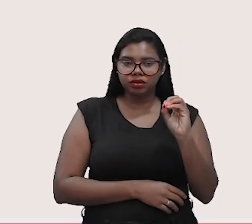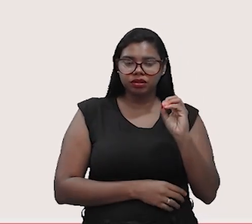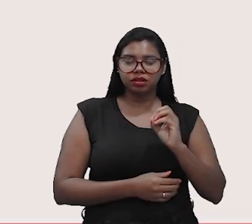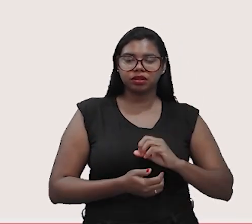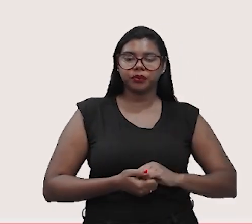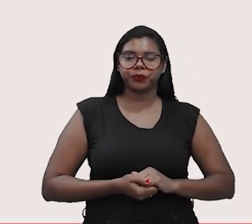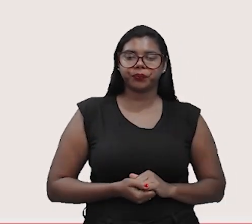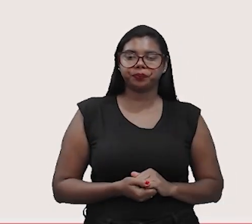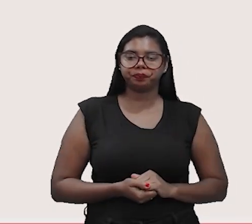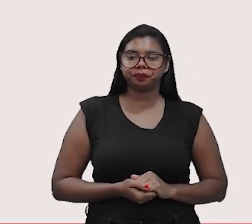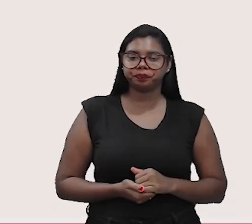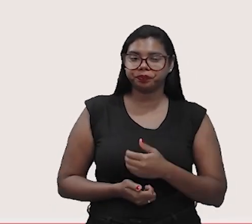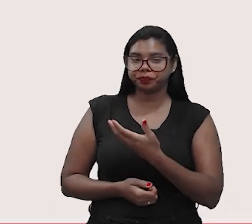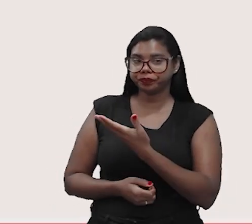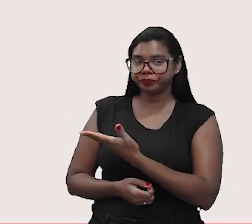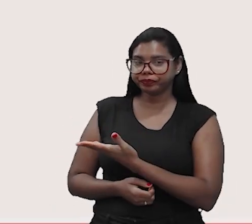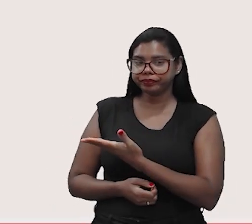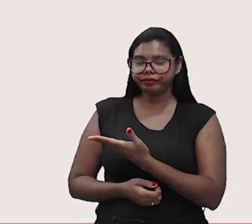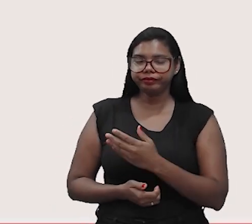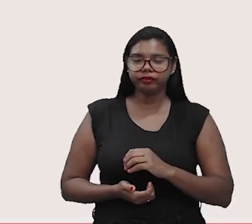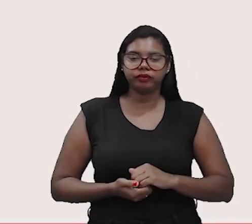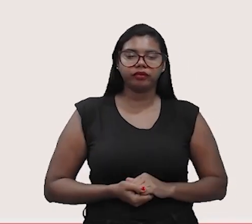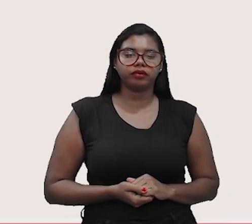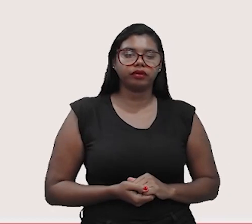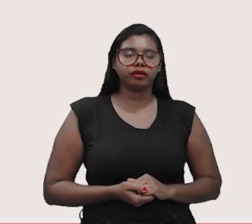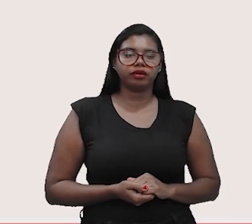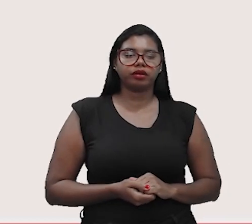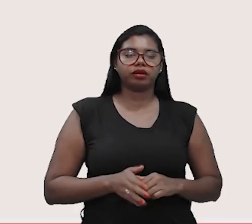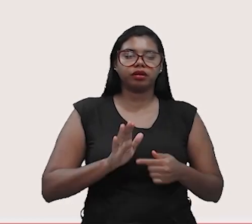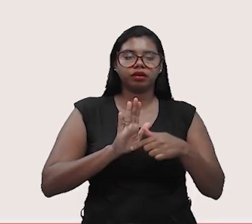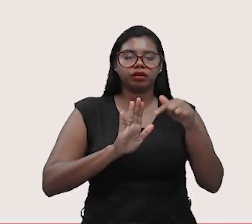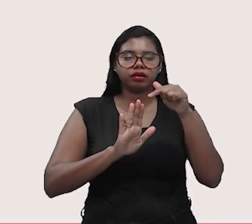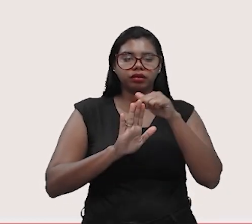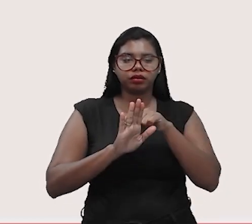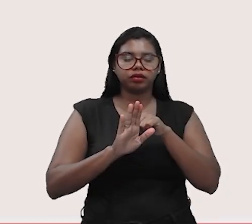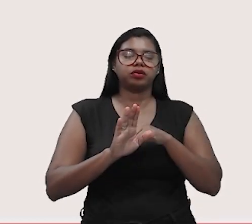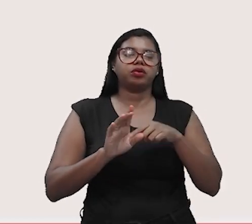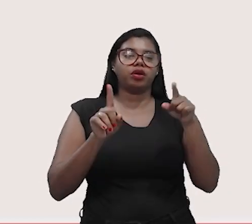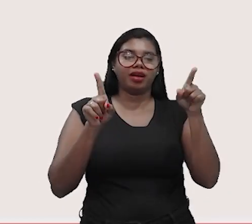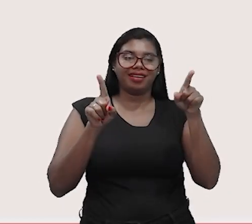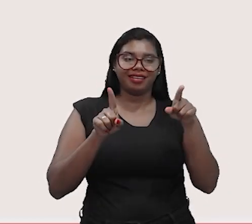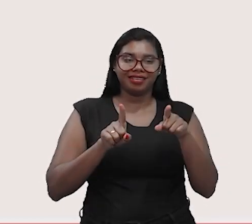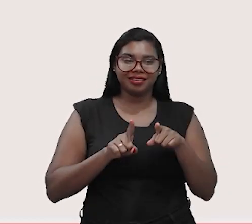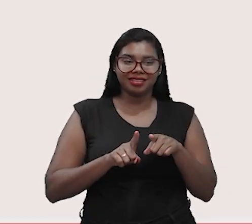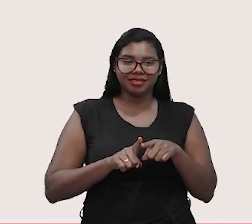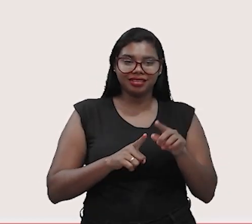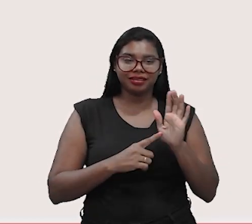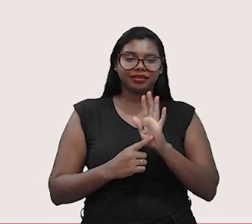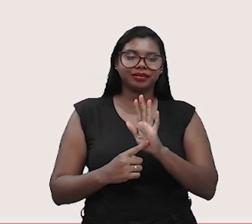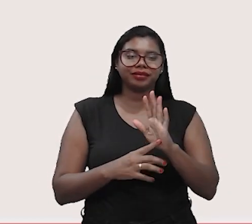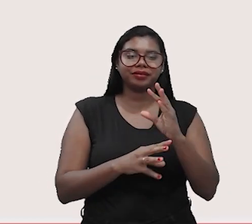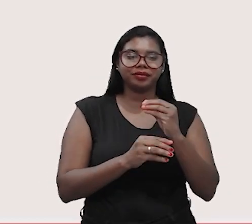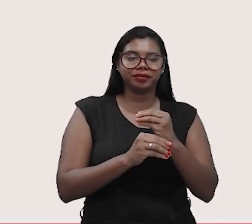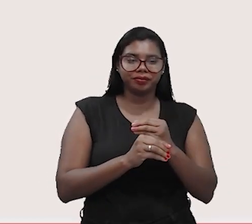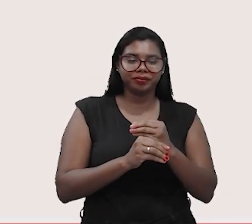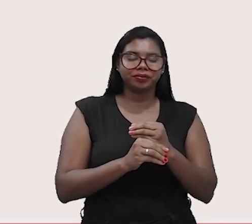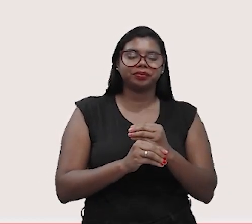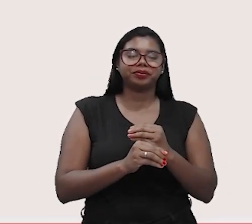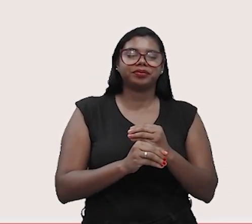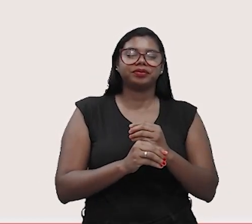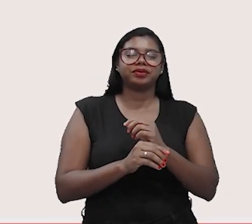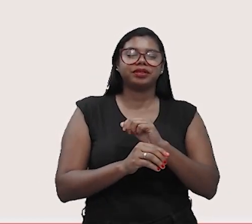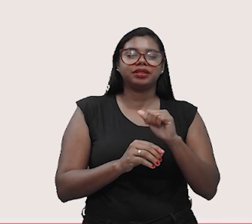igual a zero, a parábola no plano cartesiano intersecta o eixo das abscissas em apenas